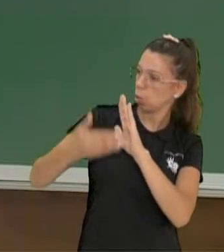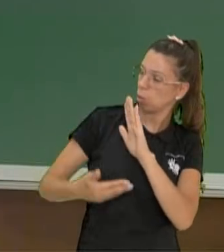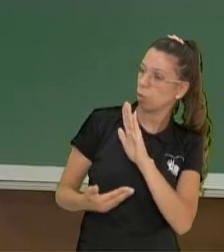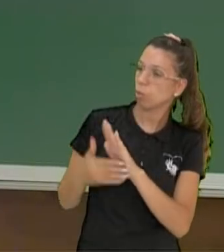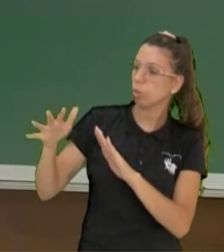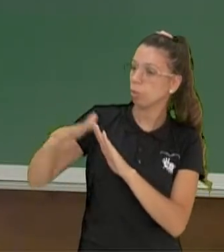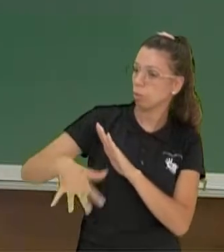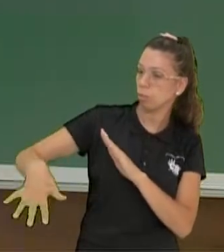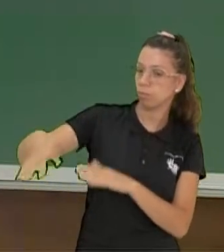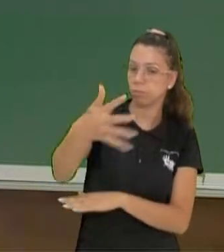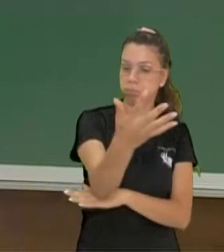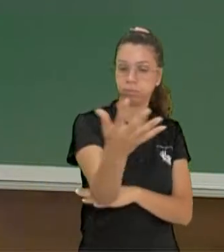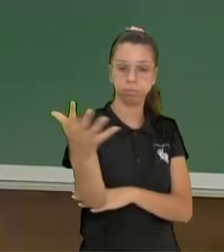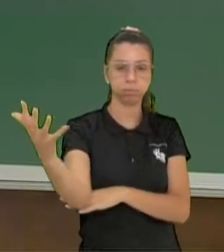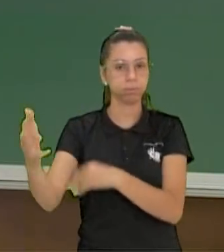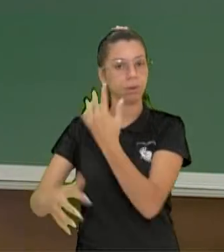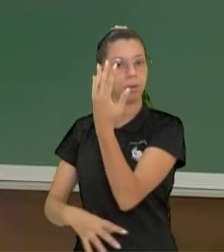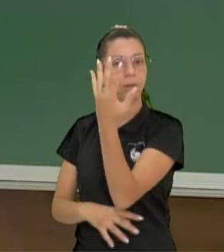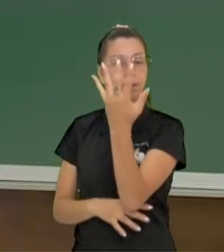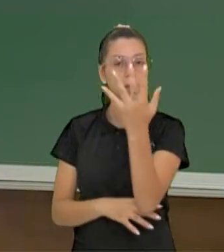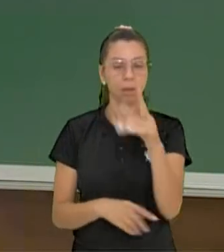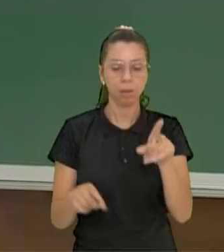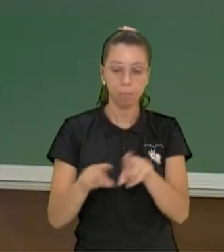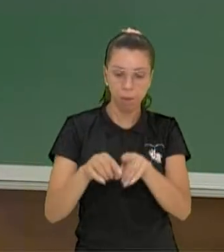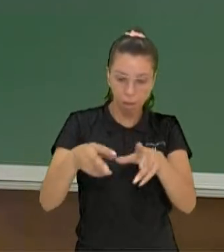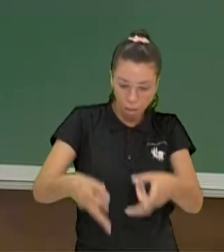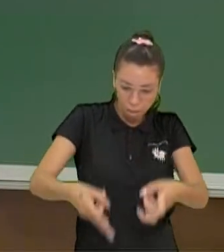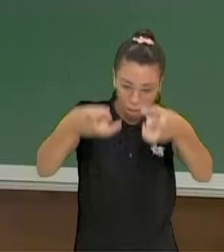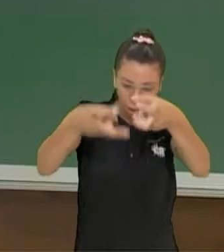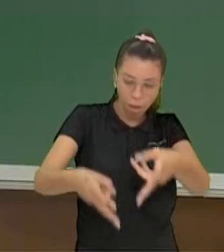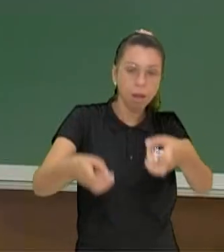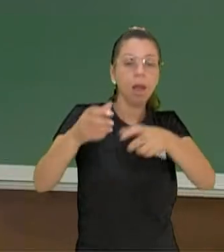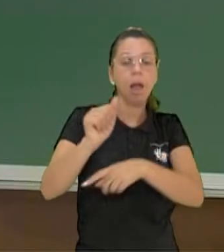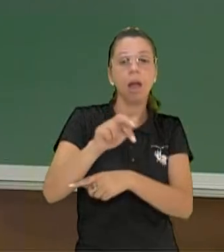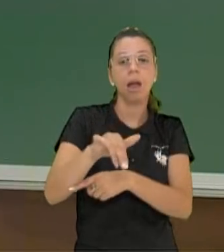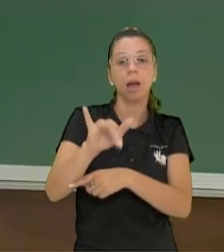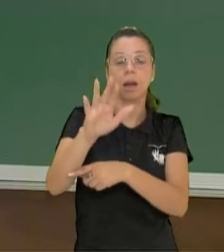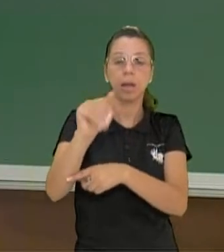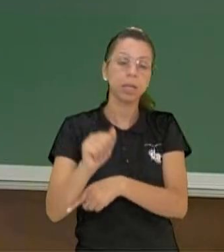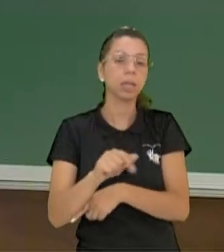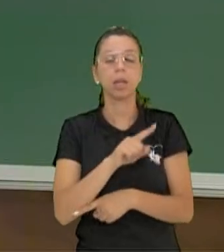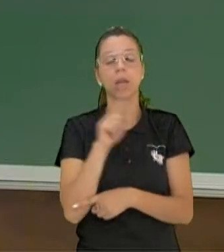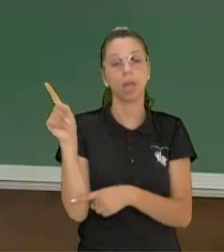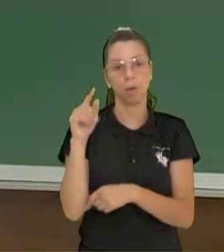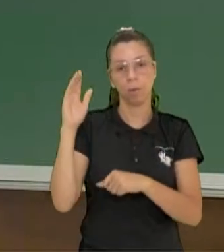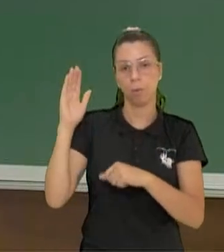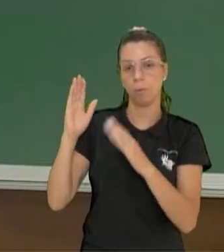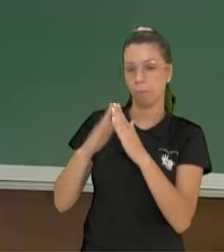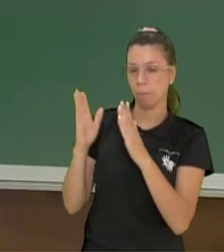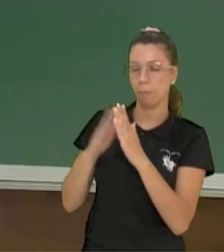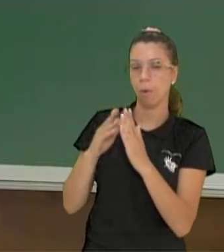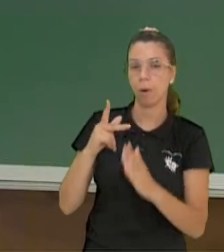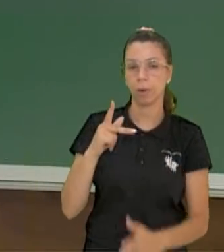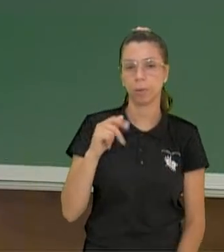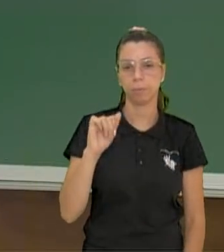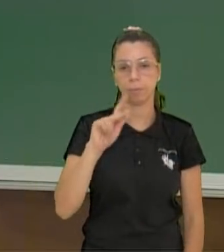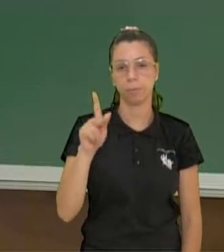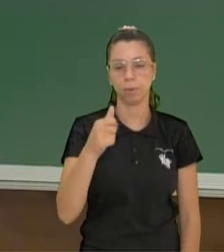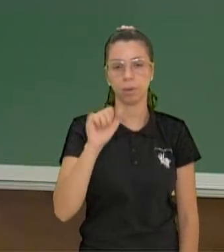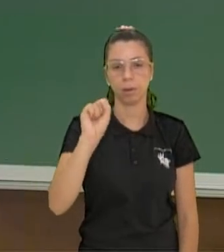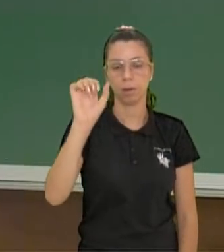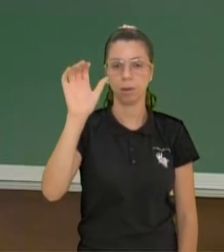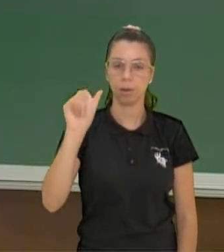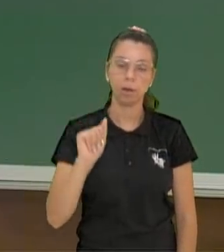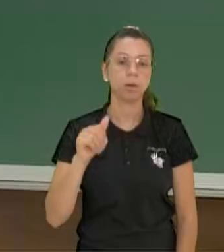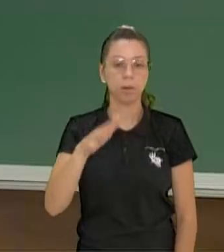de areal, onde vinham e tiravam areia. Eu moro na região metropolitana, né, Pinhais, numa região que era banhada.